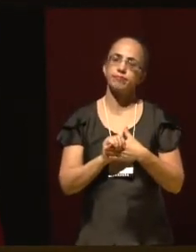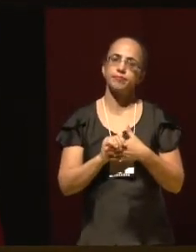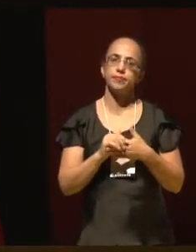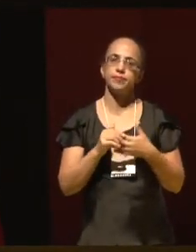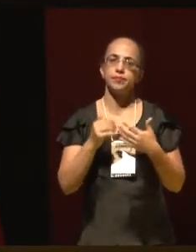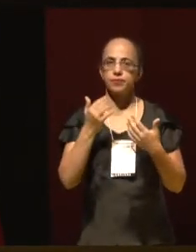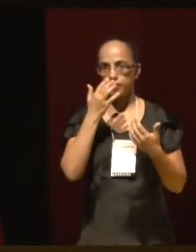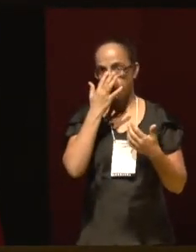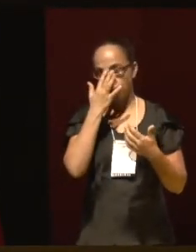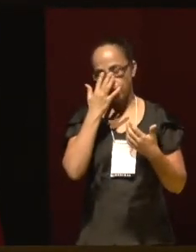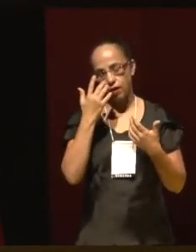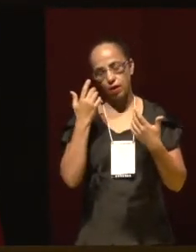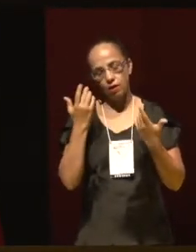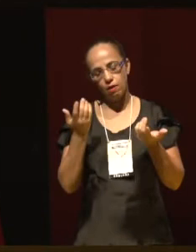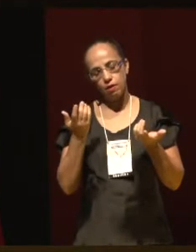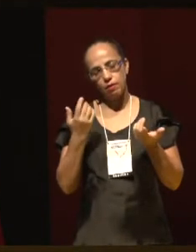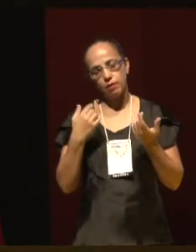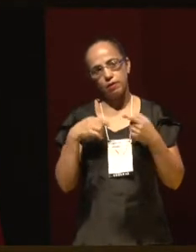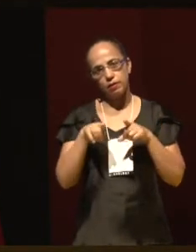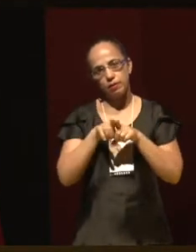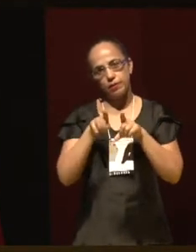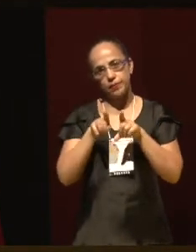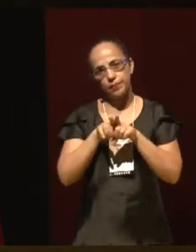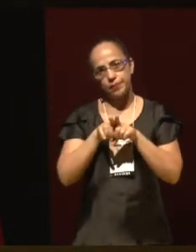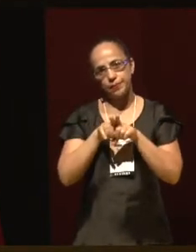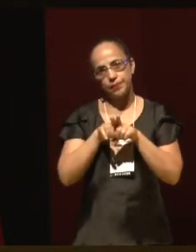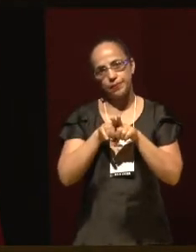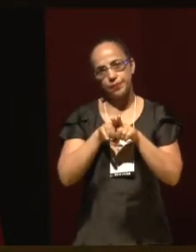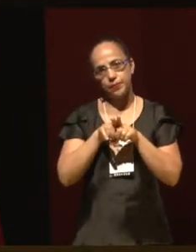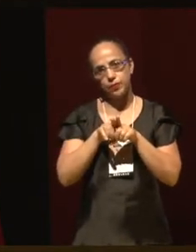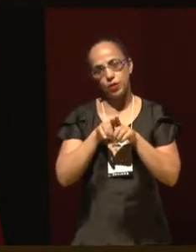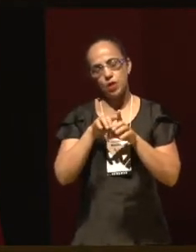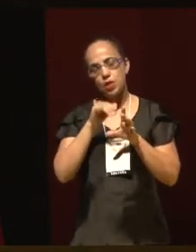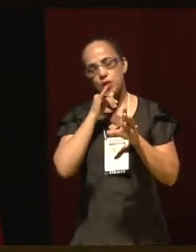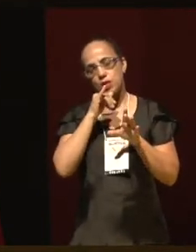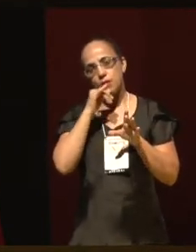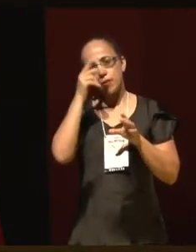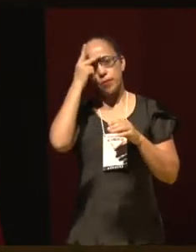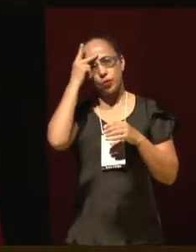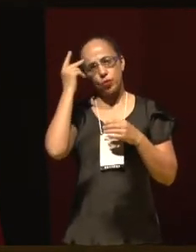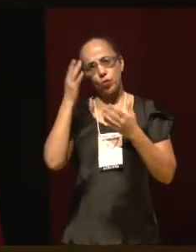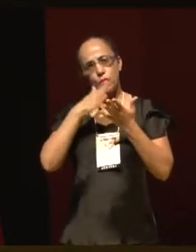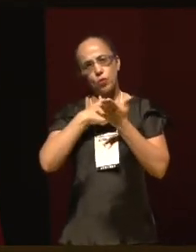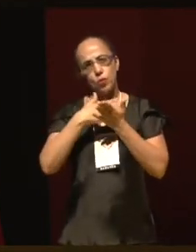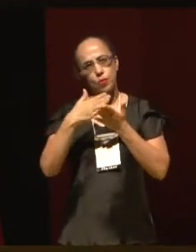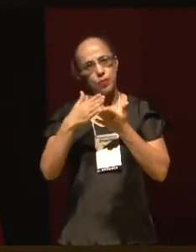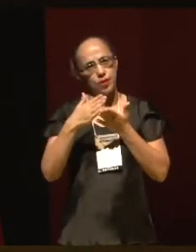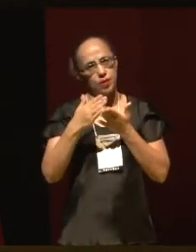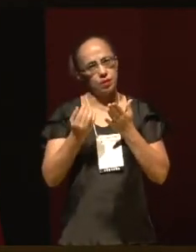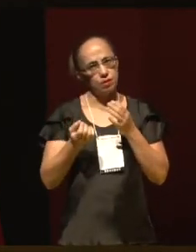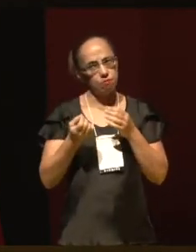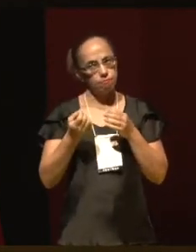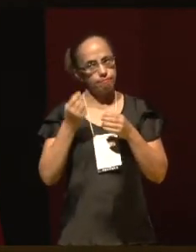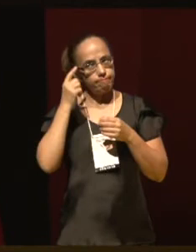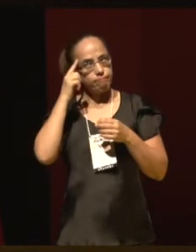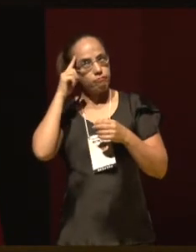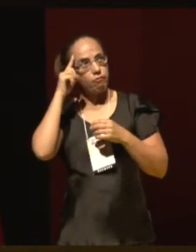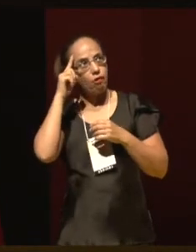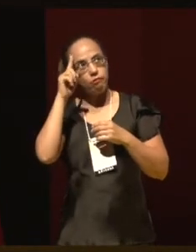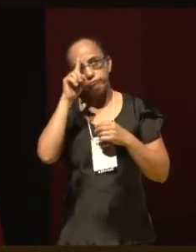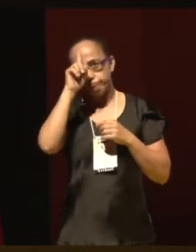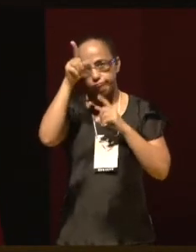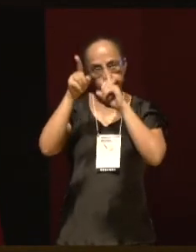E a hipocôndria, quando a pessoa começa a fazer doenças dentro de si,